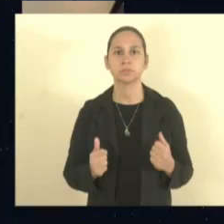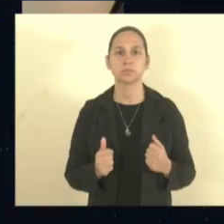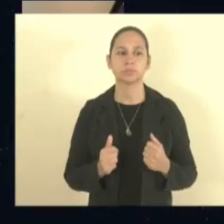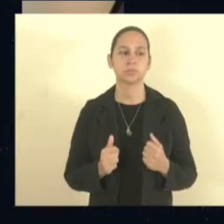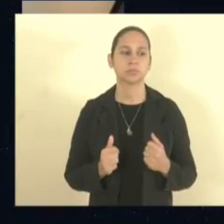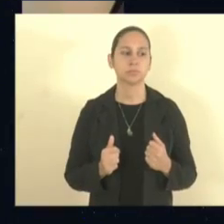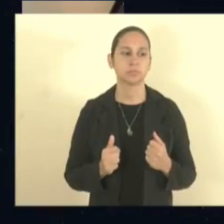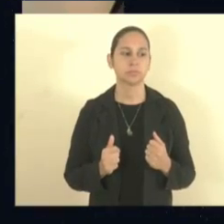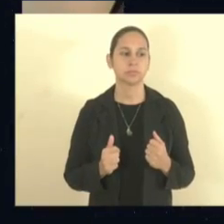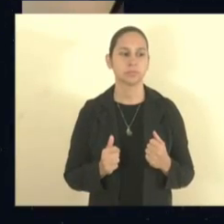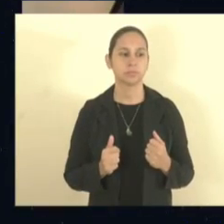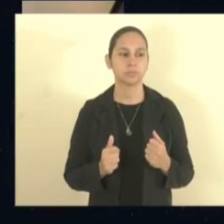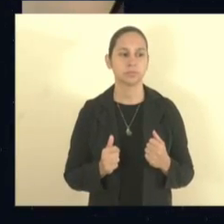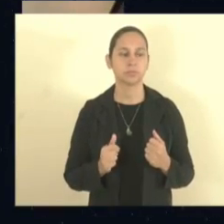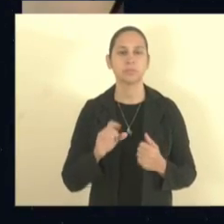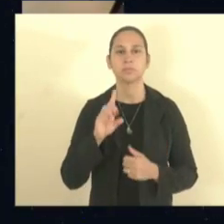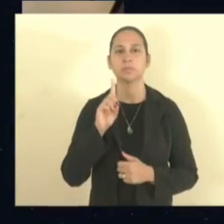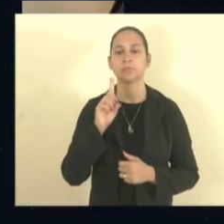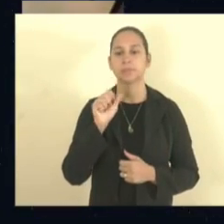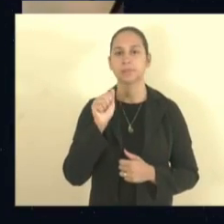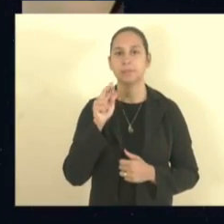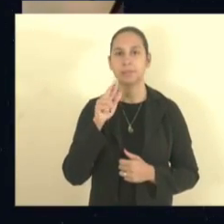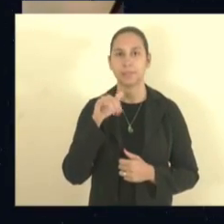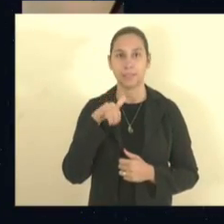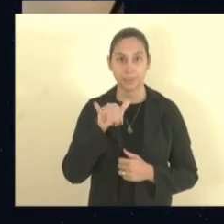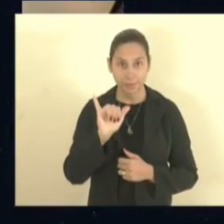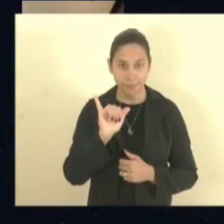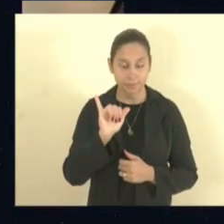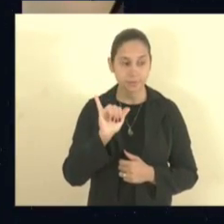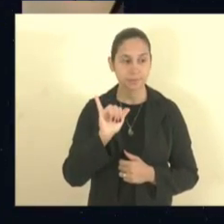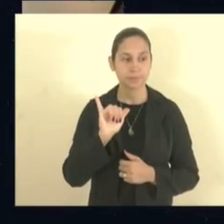Deputado Dari, depois de deputado Sérgio Meneghelli.